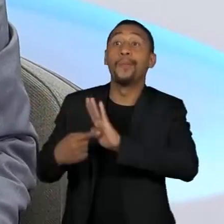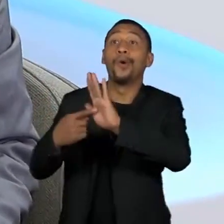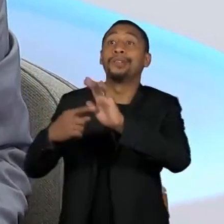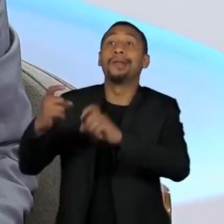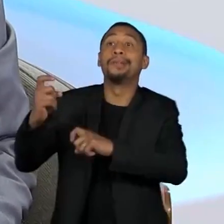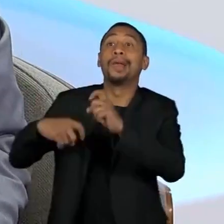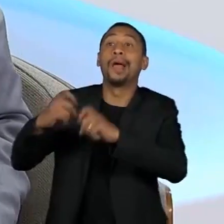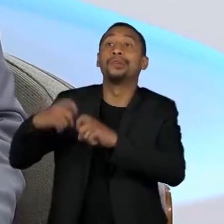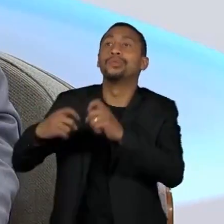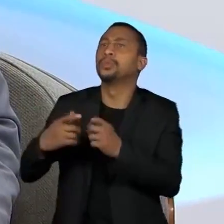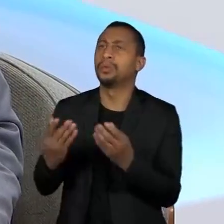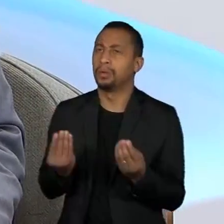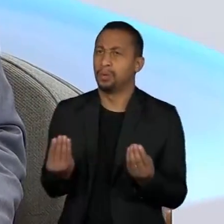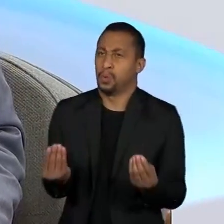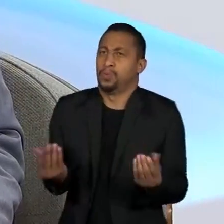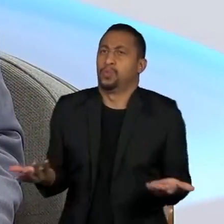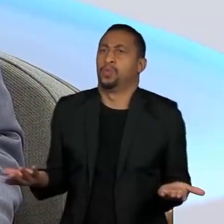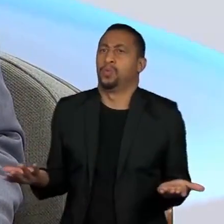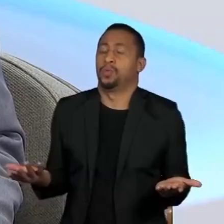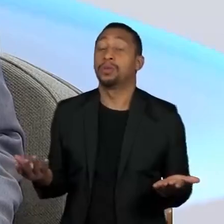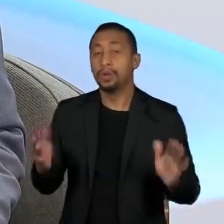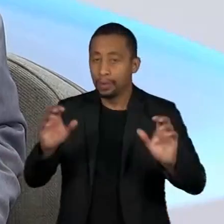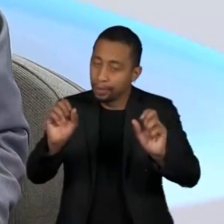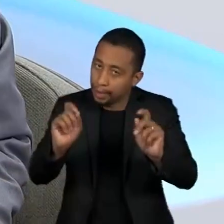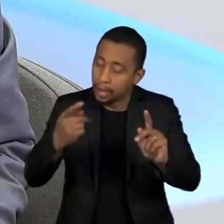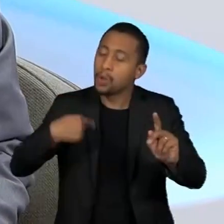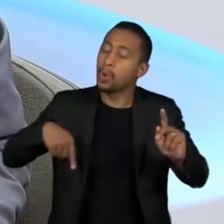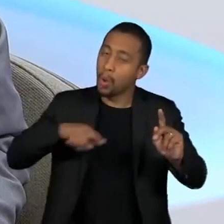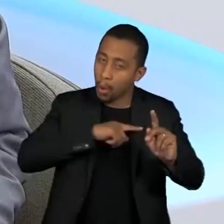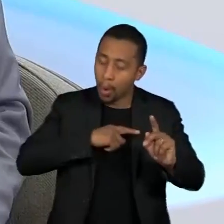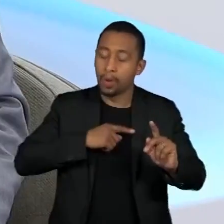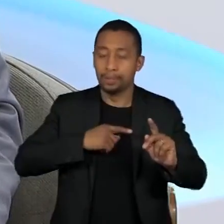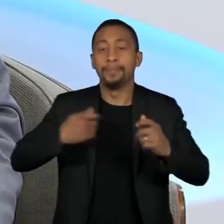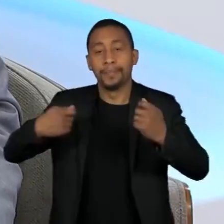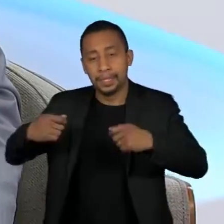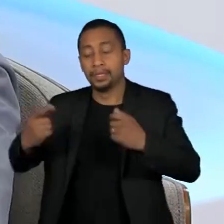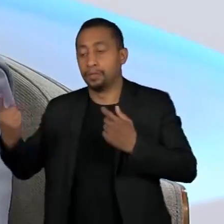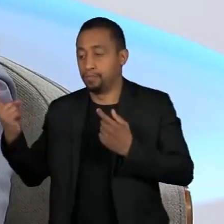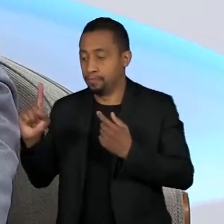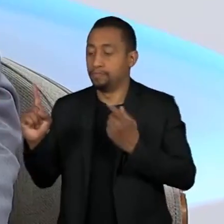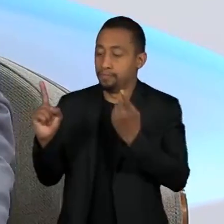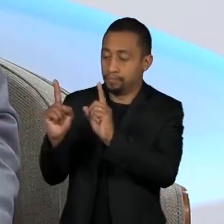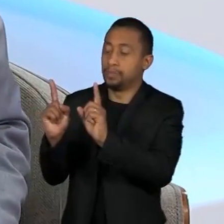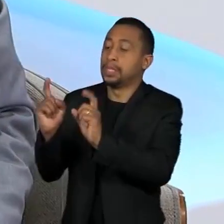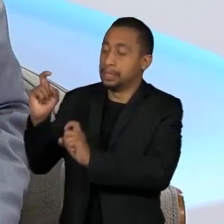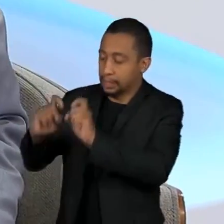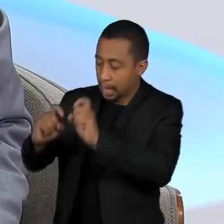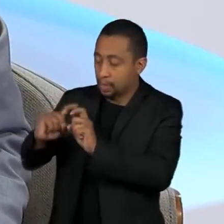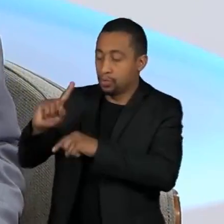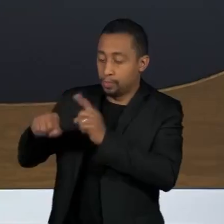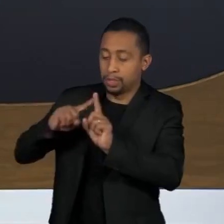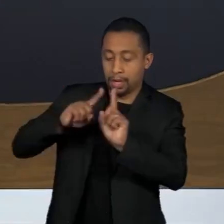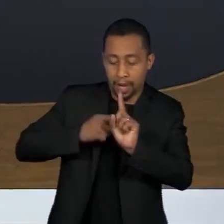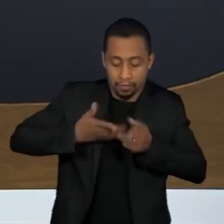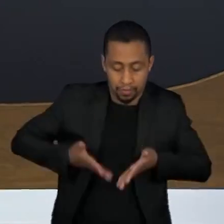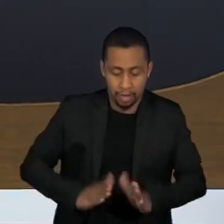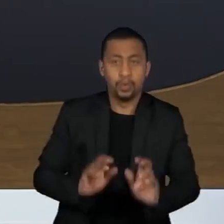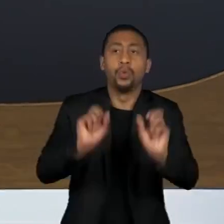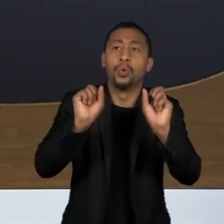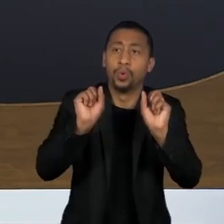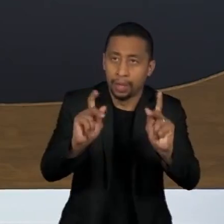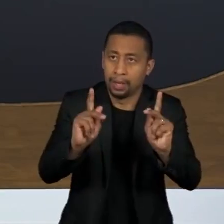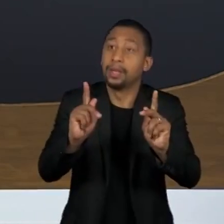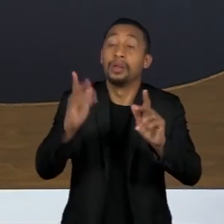nós nascemos de uma relação sexual não é feio não se pode mostrar na televisão